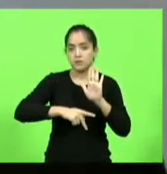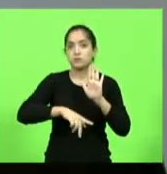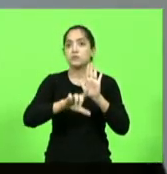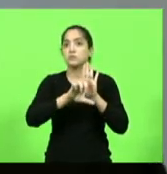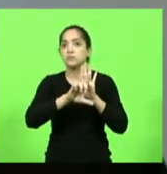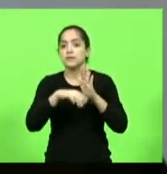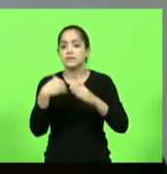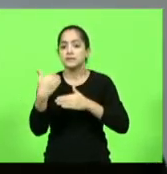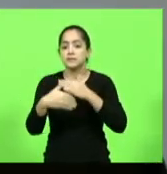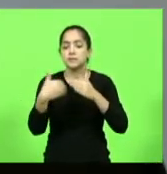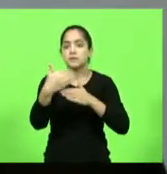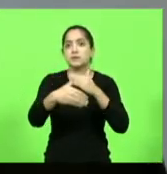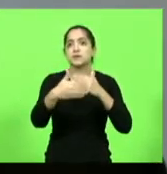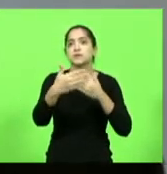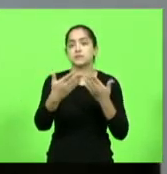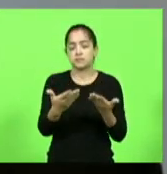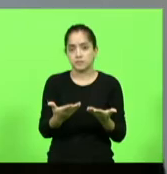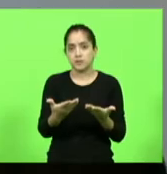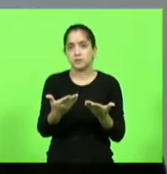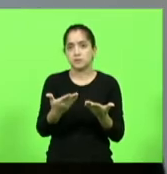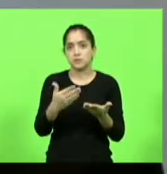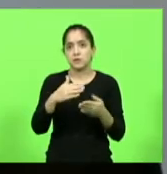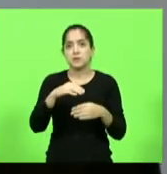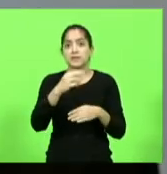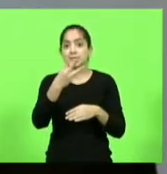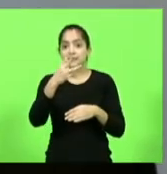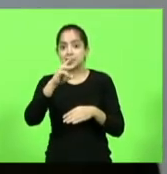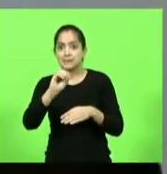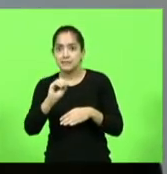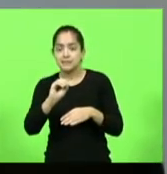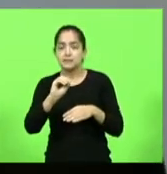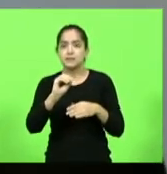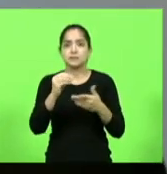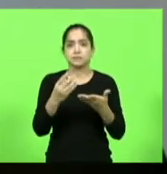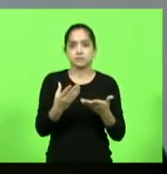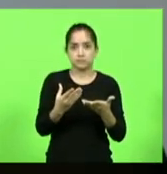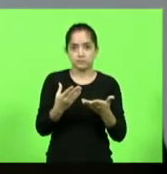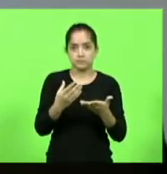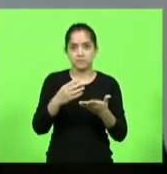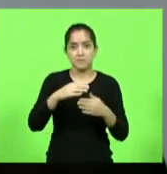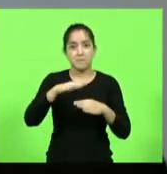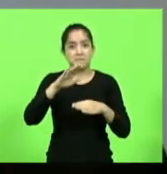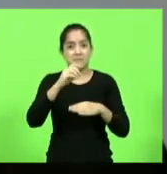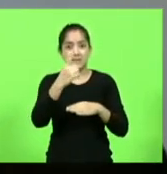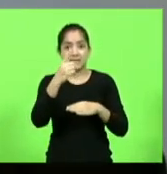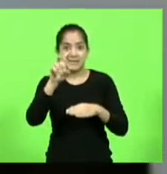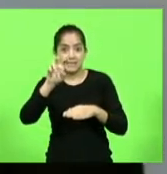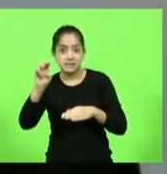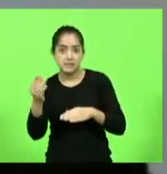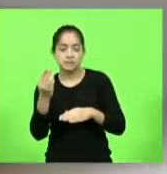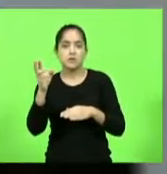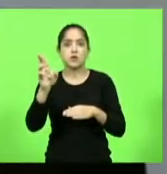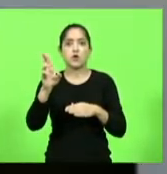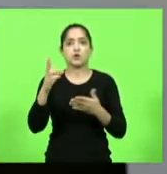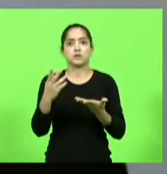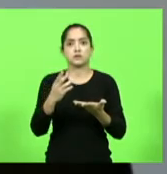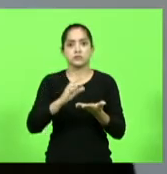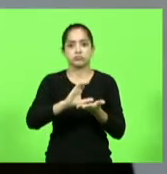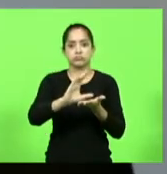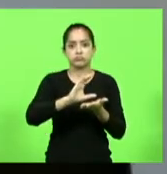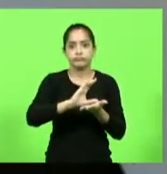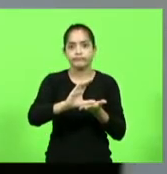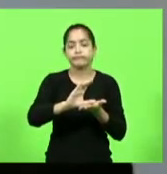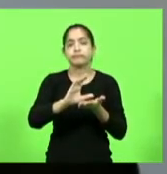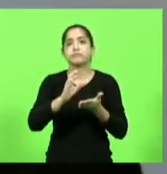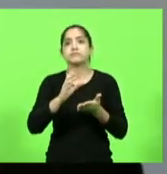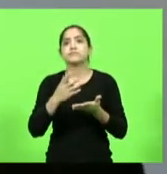da Procuradoria, que mais 30 cargos, impacto financeiro de 15 milhões ano. Então, eles vão